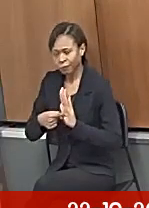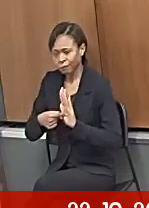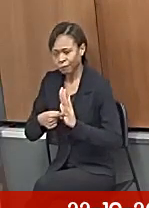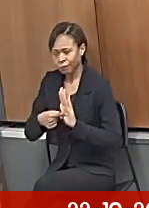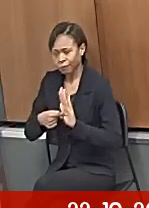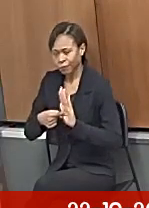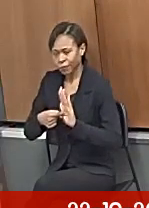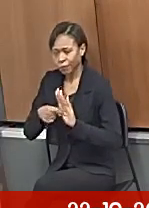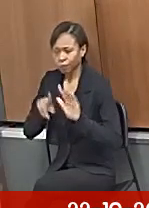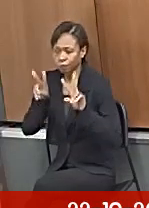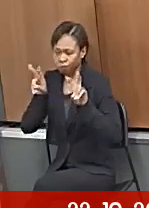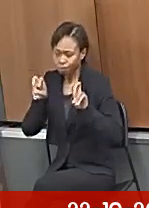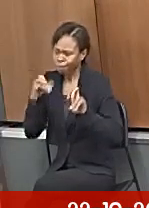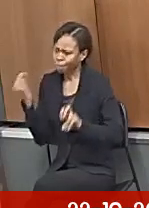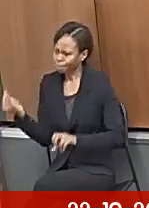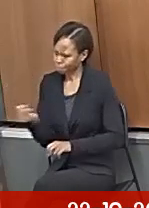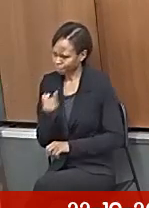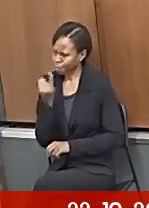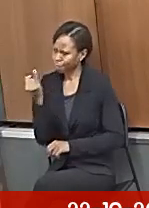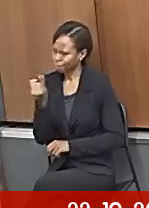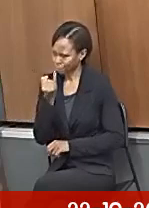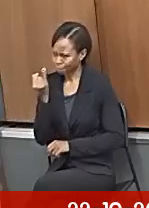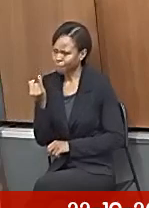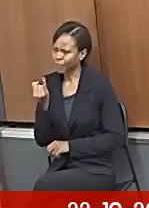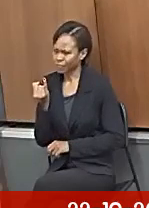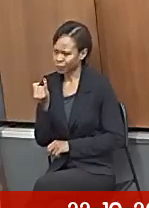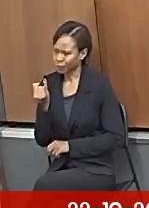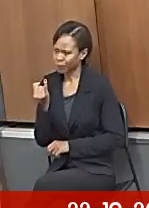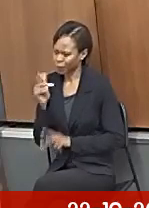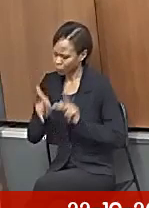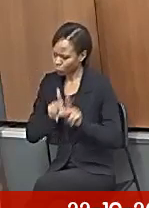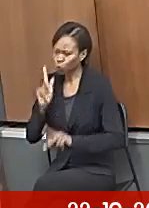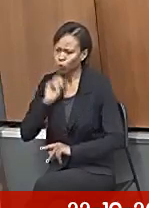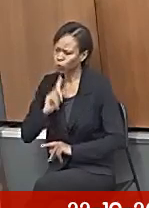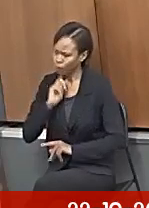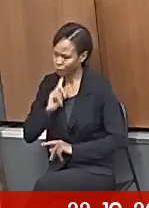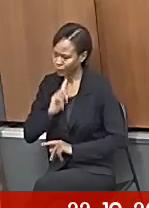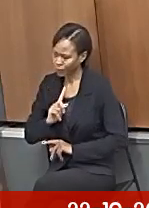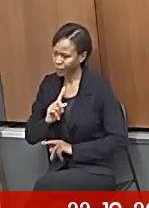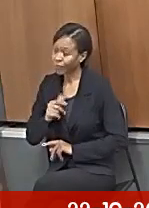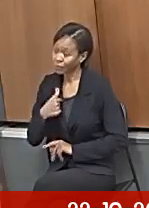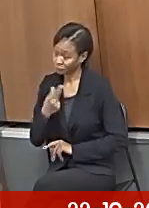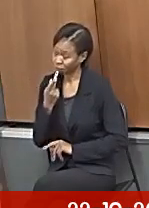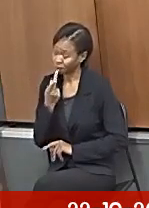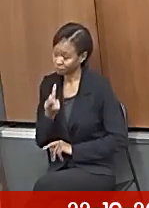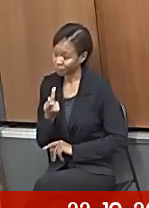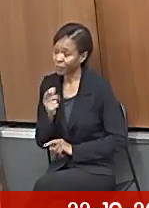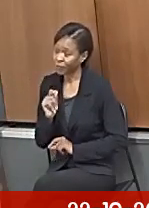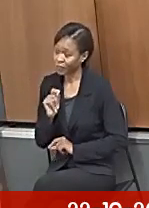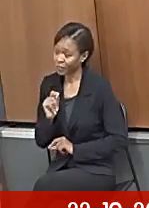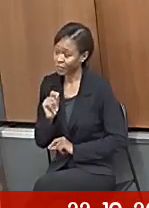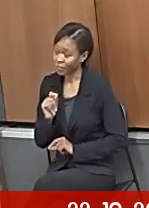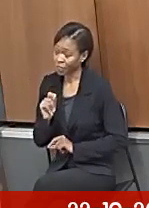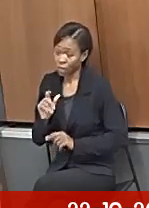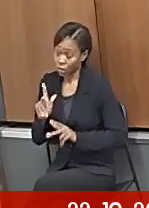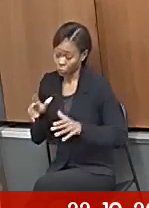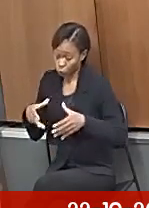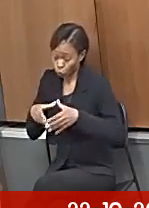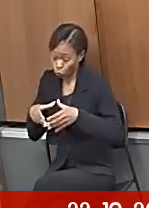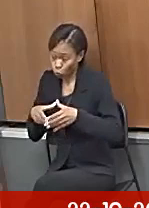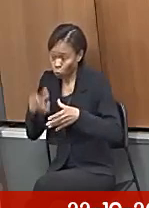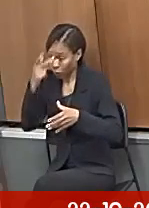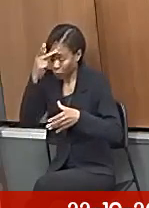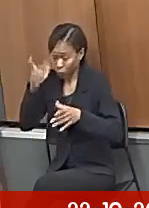de extrema importância para os mineiros. E, como disse aqui, a maior das minorias, né, as pessoas